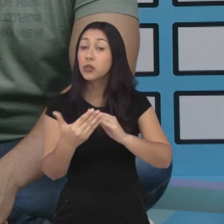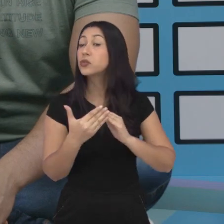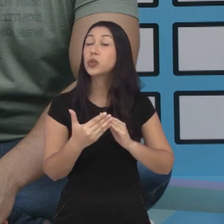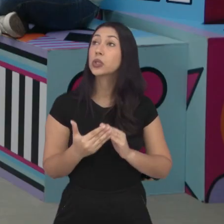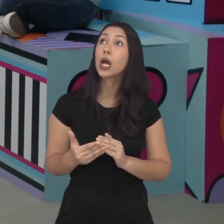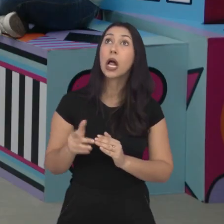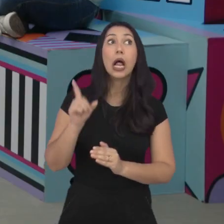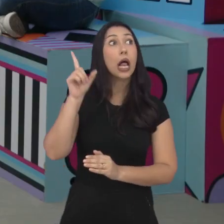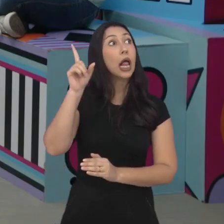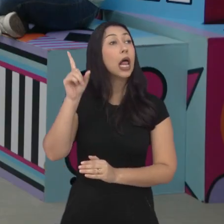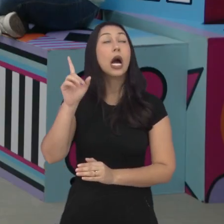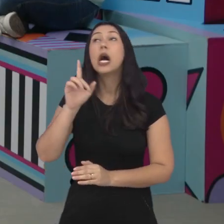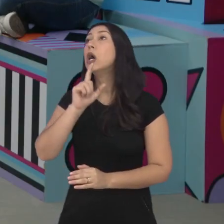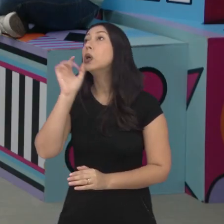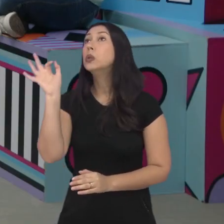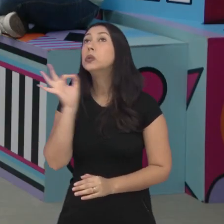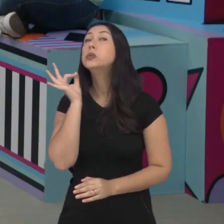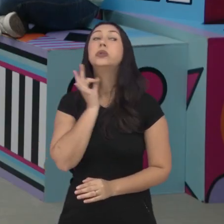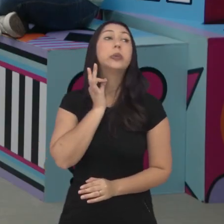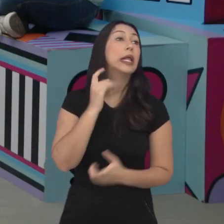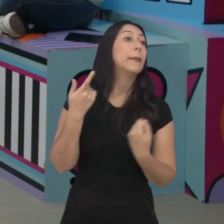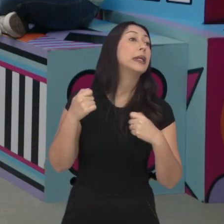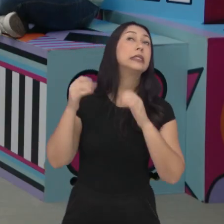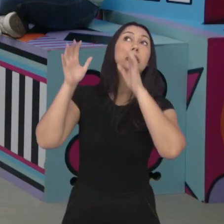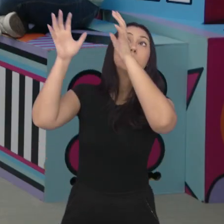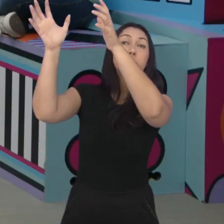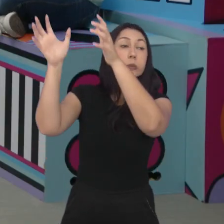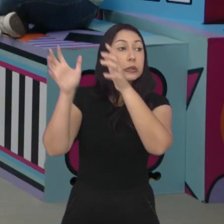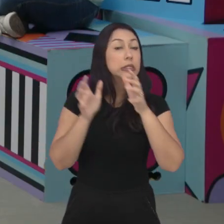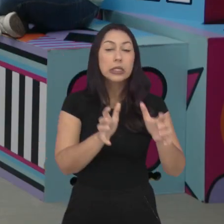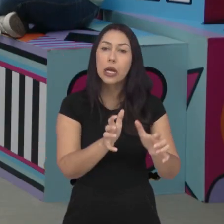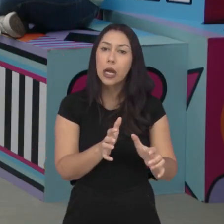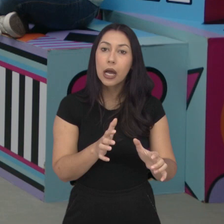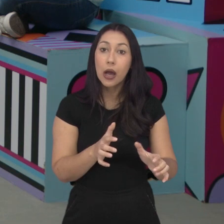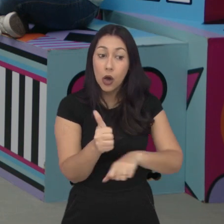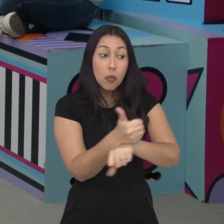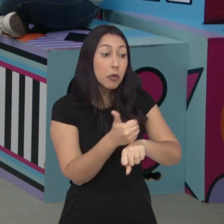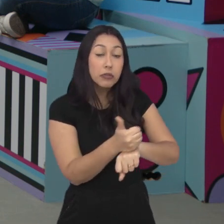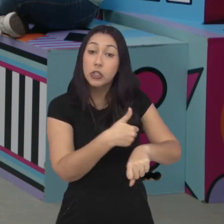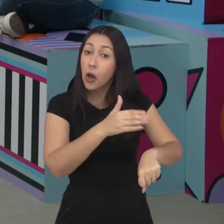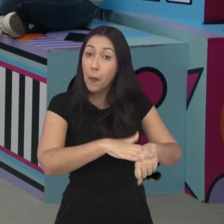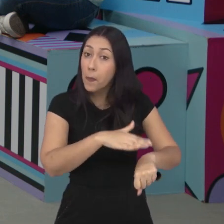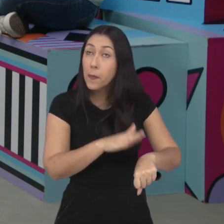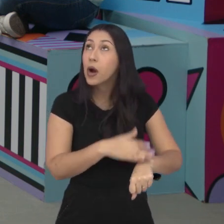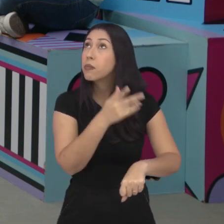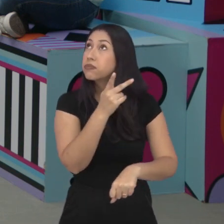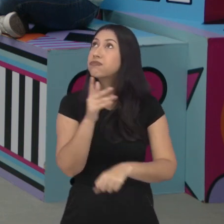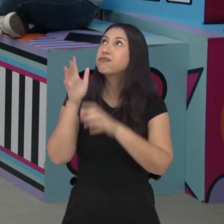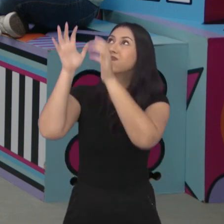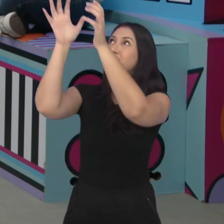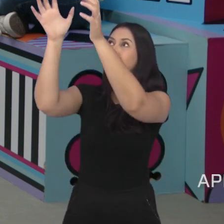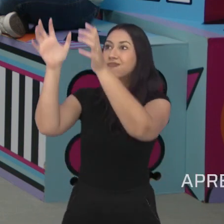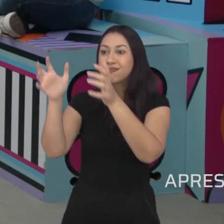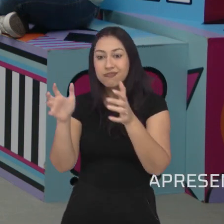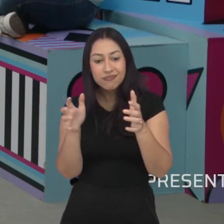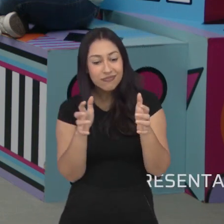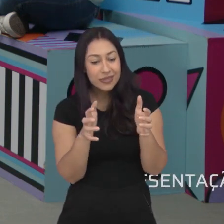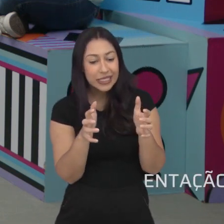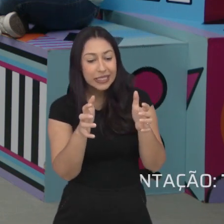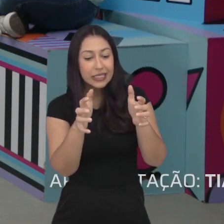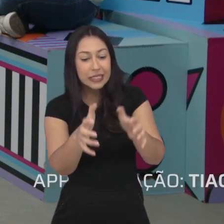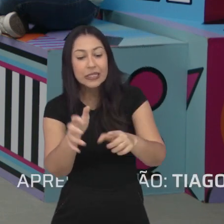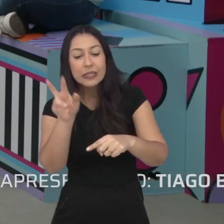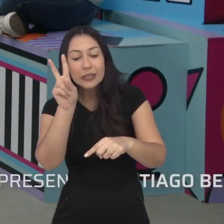para eles num determinado lugar, ali num poste, numa árvore, apareceram abelhas, eles vão recolher, tirar dali, para que elas